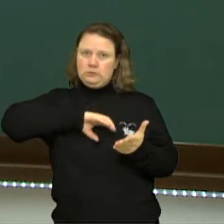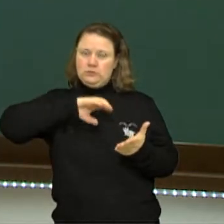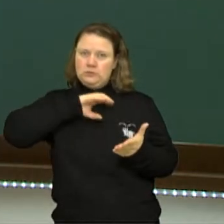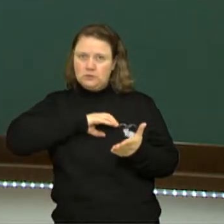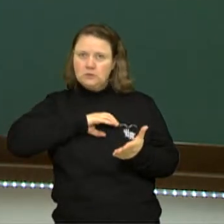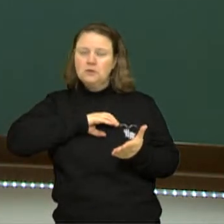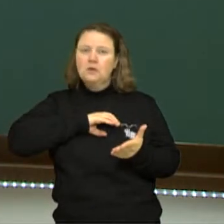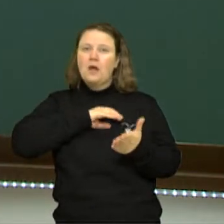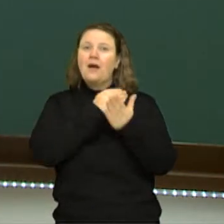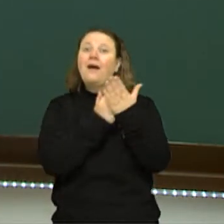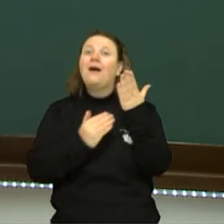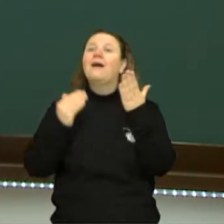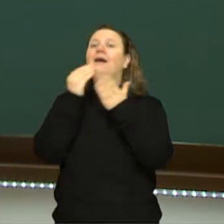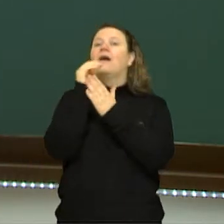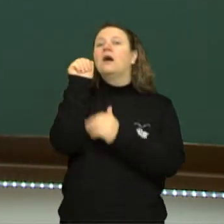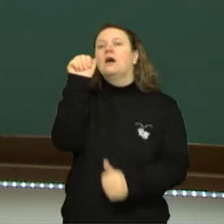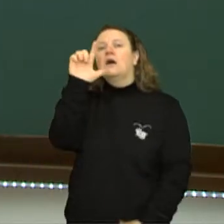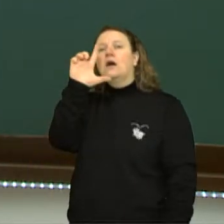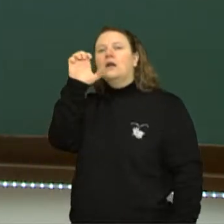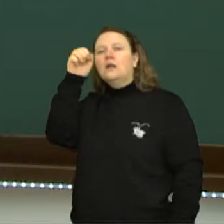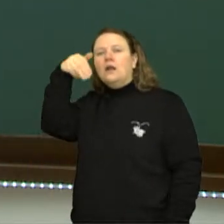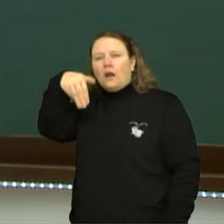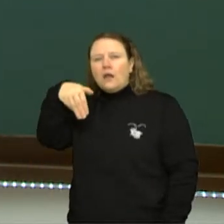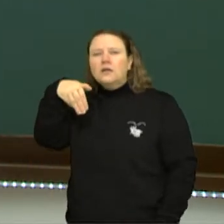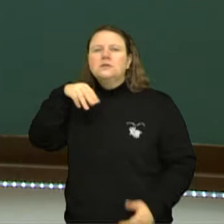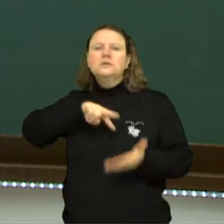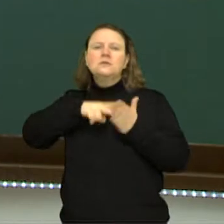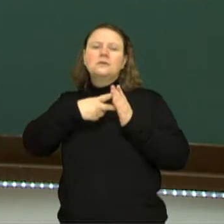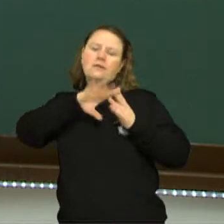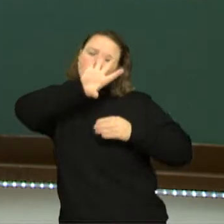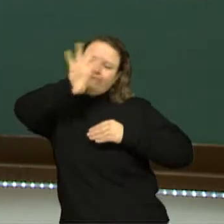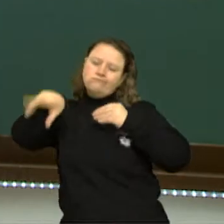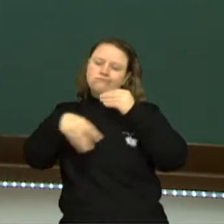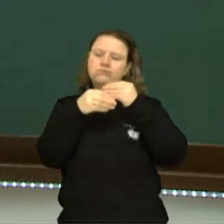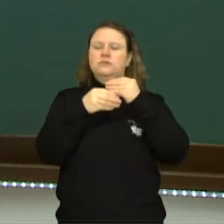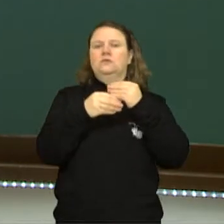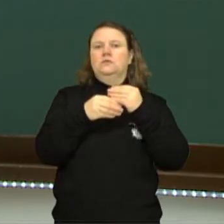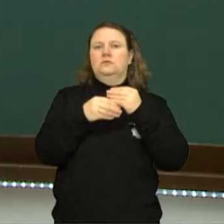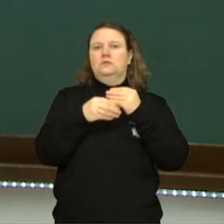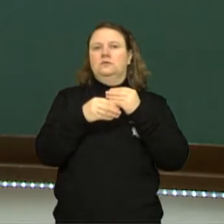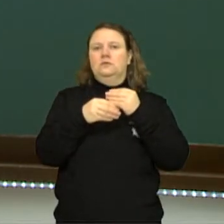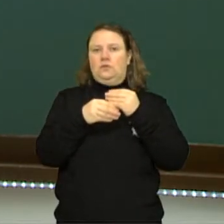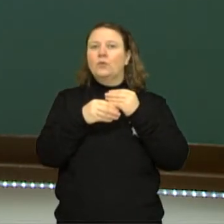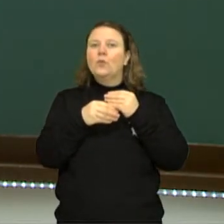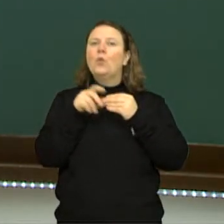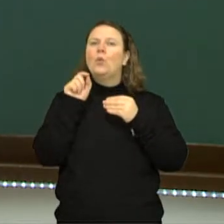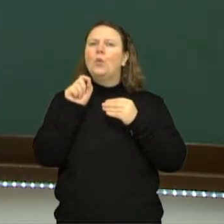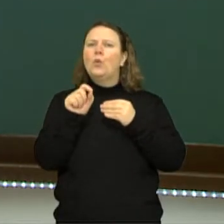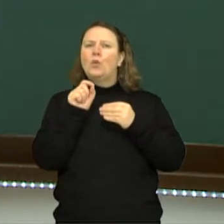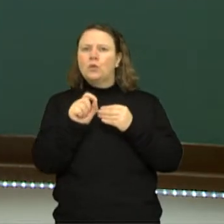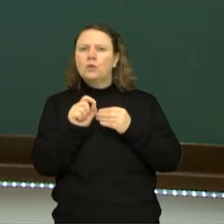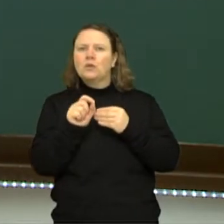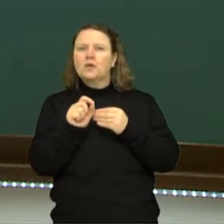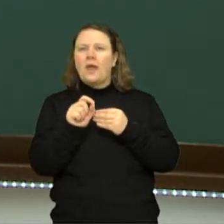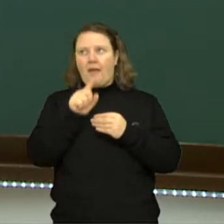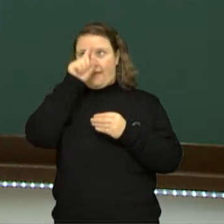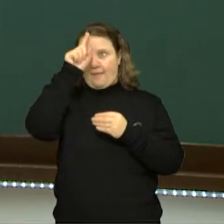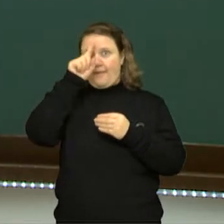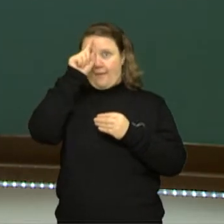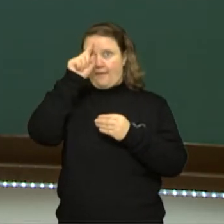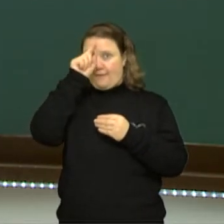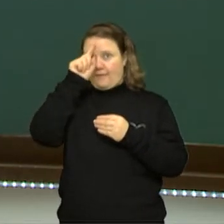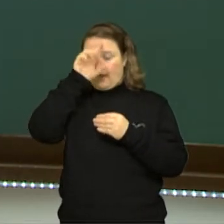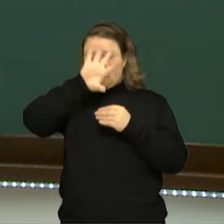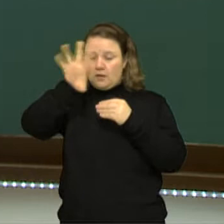além disso, também dá a ideia de adição. Percebam que elas não são intercambiáveis. Apesar de você ter a mesma ideia, uma ideia